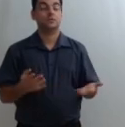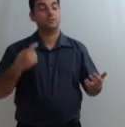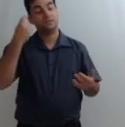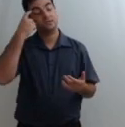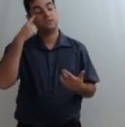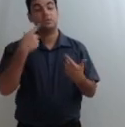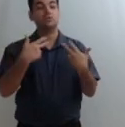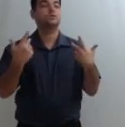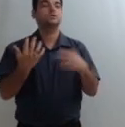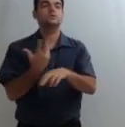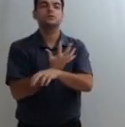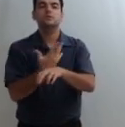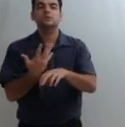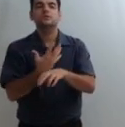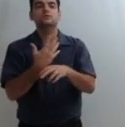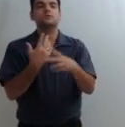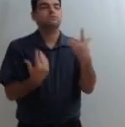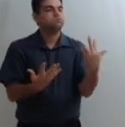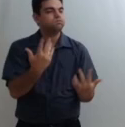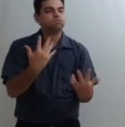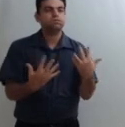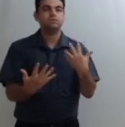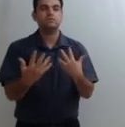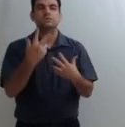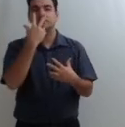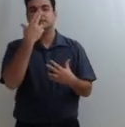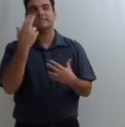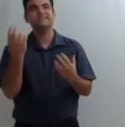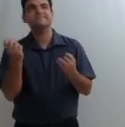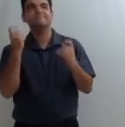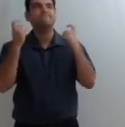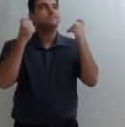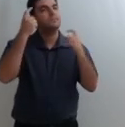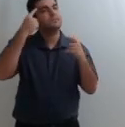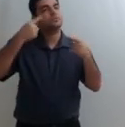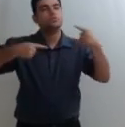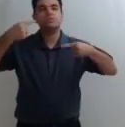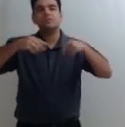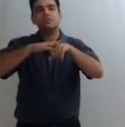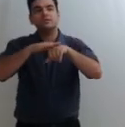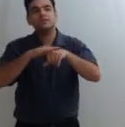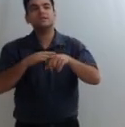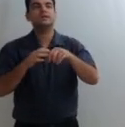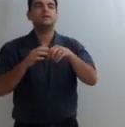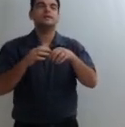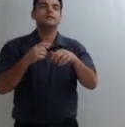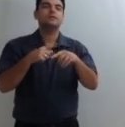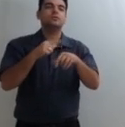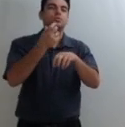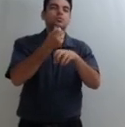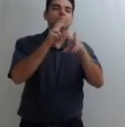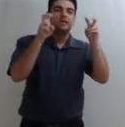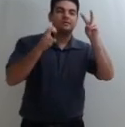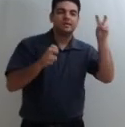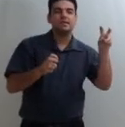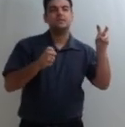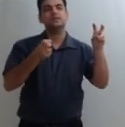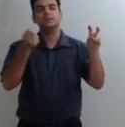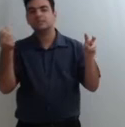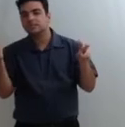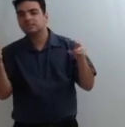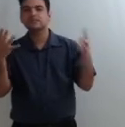divergência de entendimento entre a sexta e a quinta turma. Eu acho que é conveniente que se uniformize de uma vez, né?